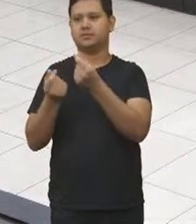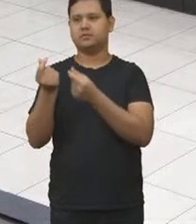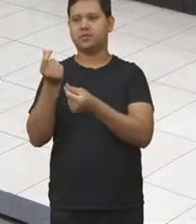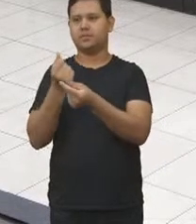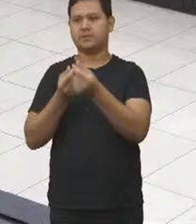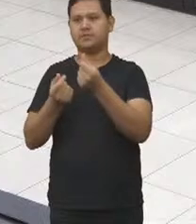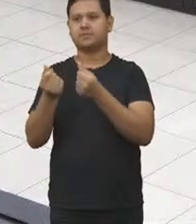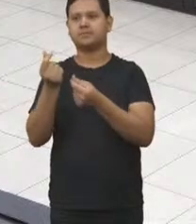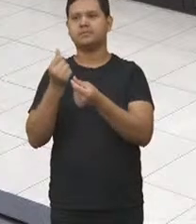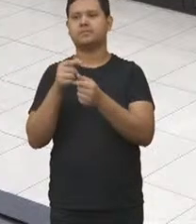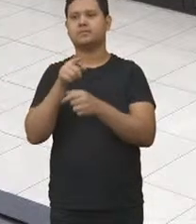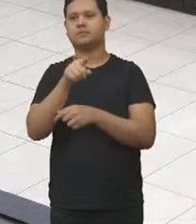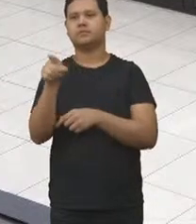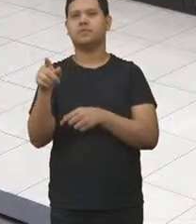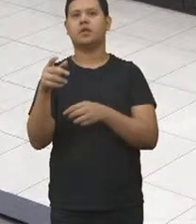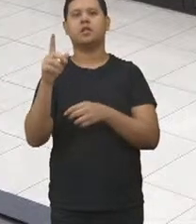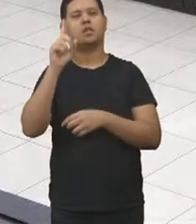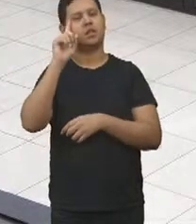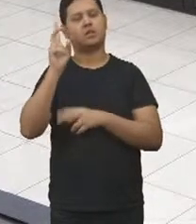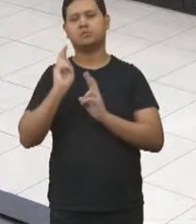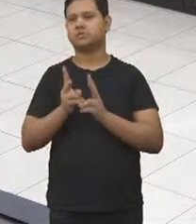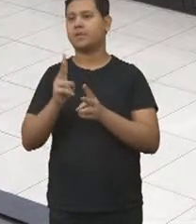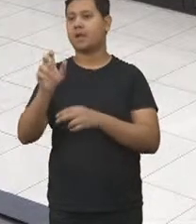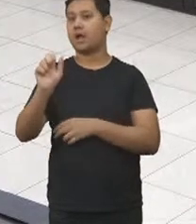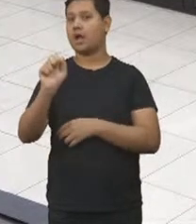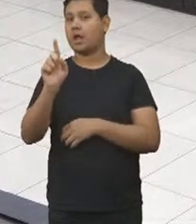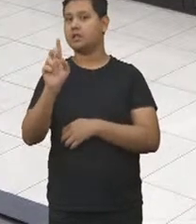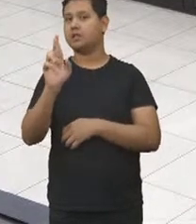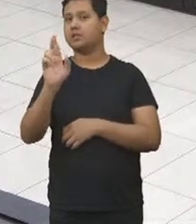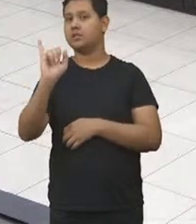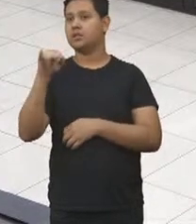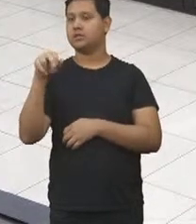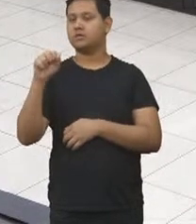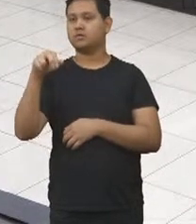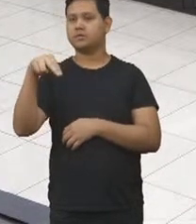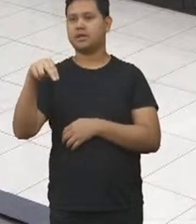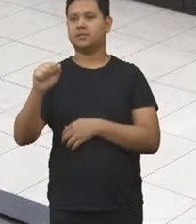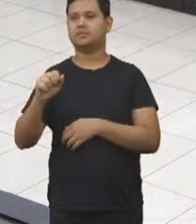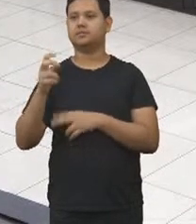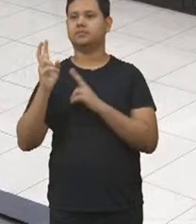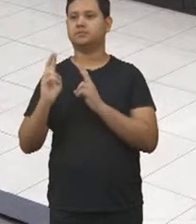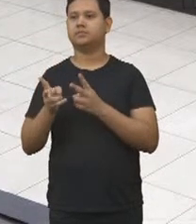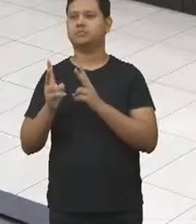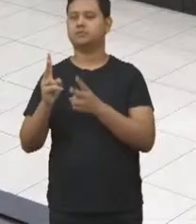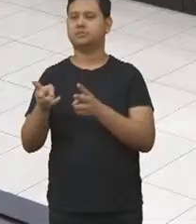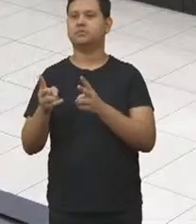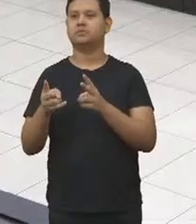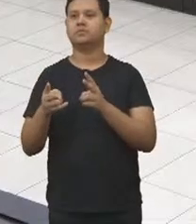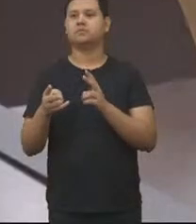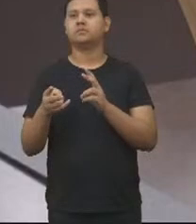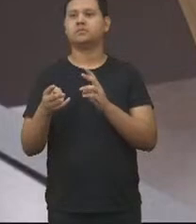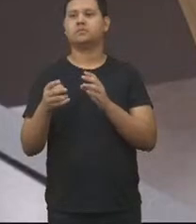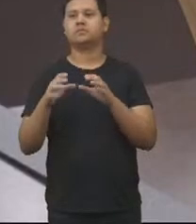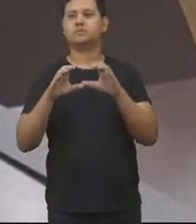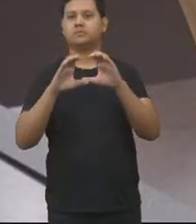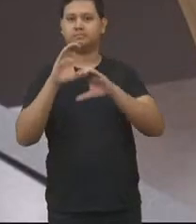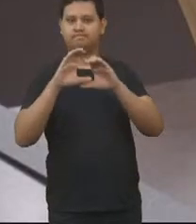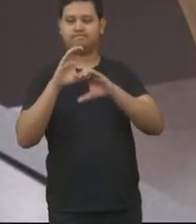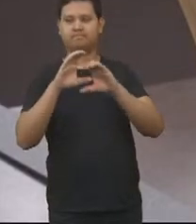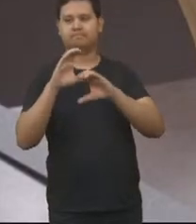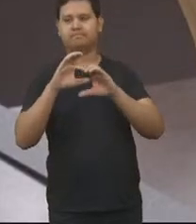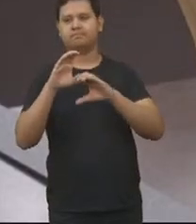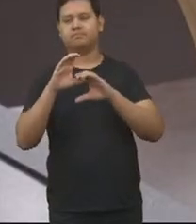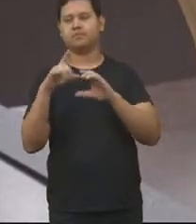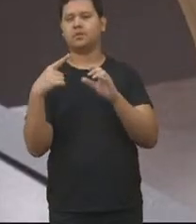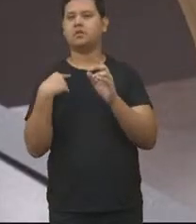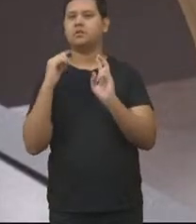são pessoas que estão lá no dia a dia. A Adriana, servidora concursada, que a gente sabe da capacidade e o quanto tem nos ajudado